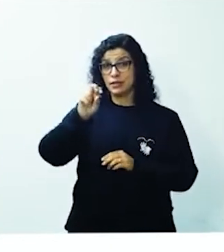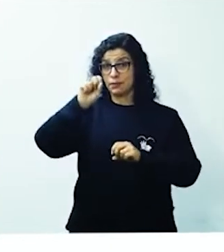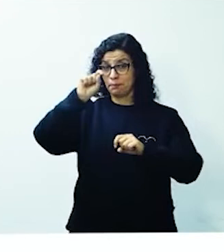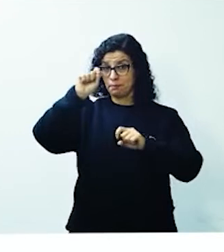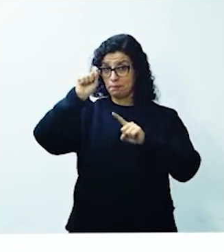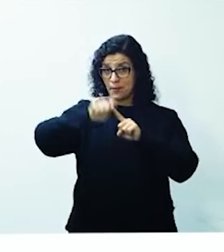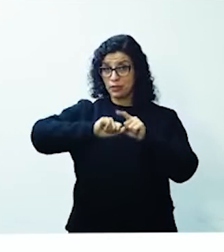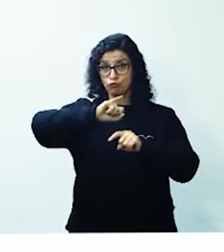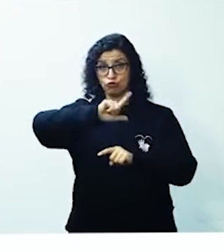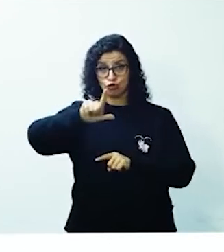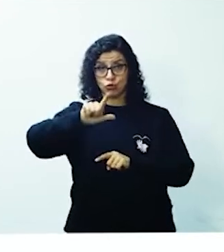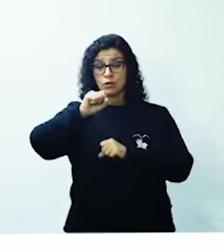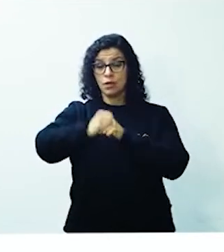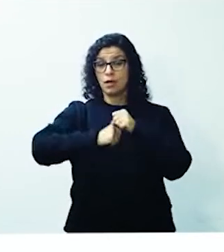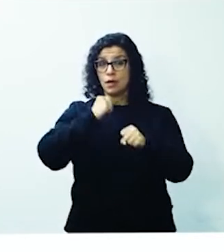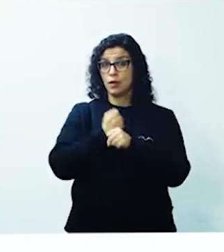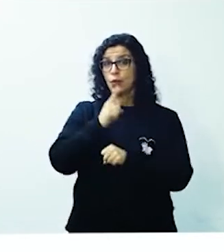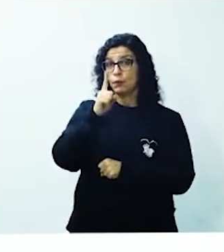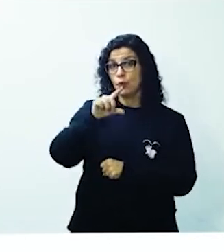julho de